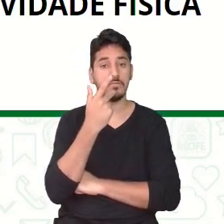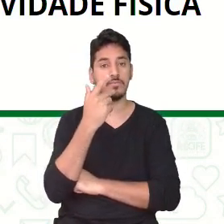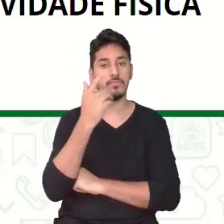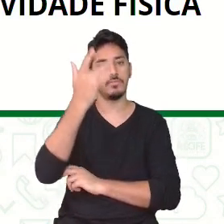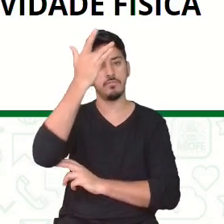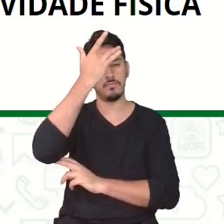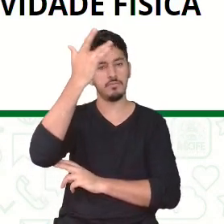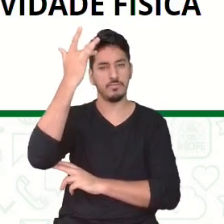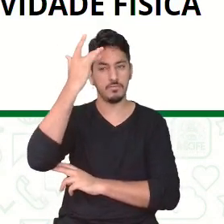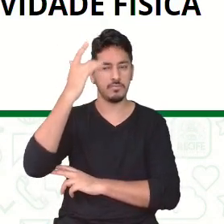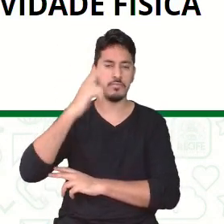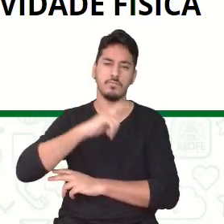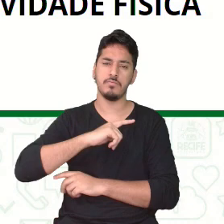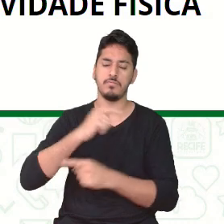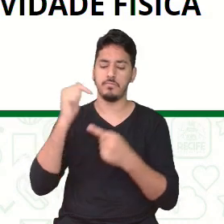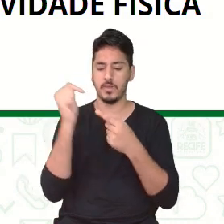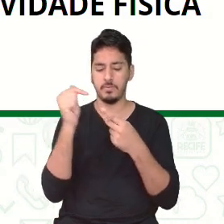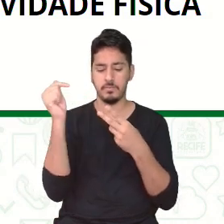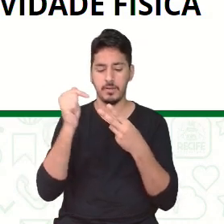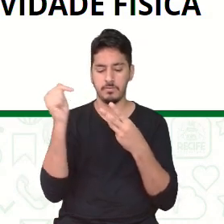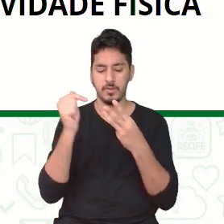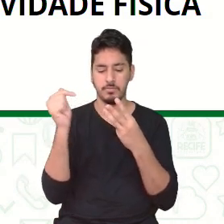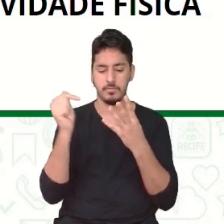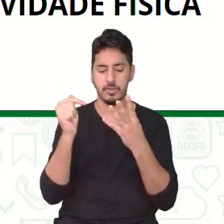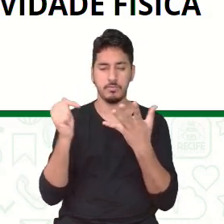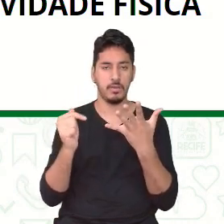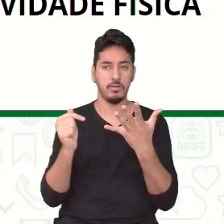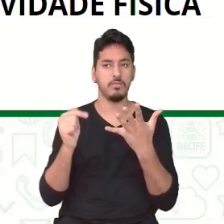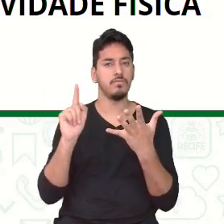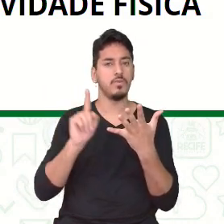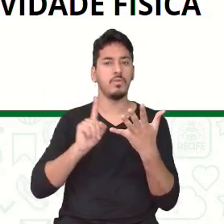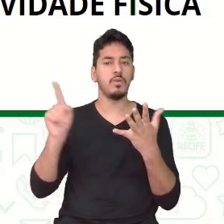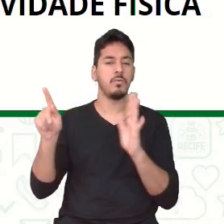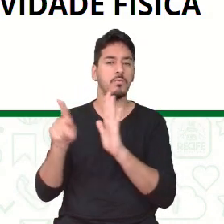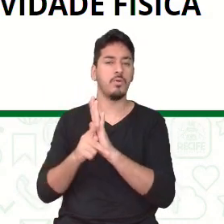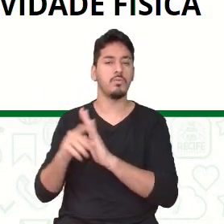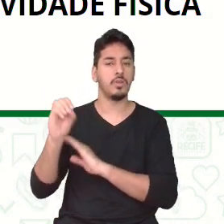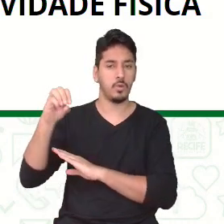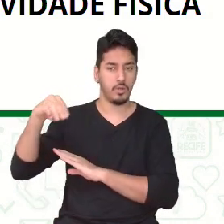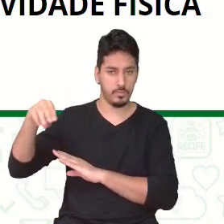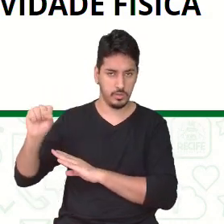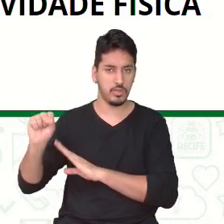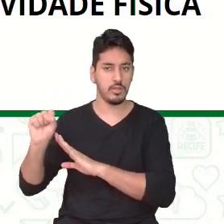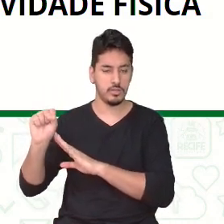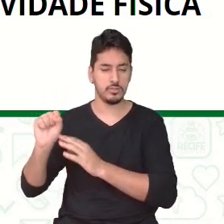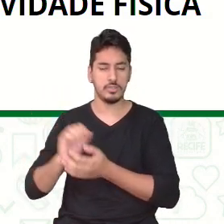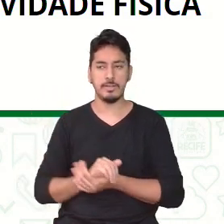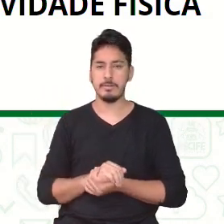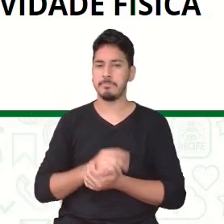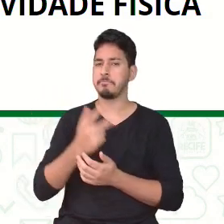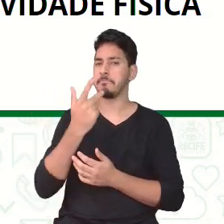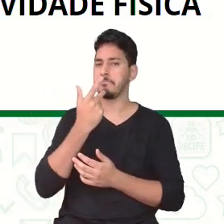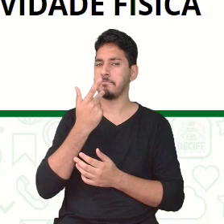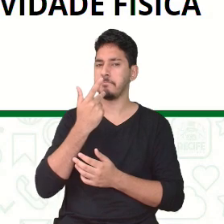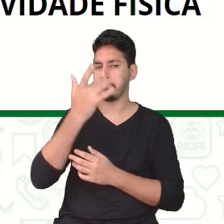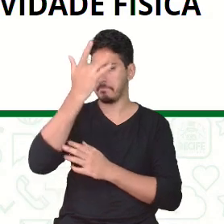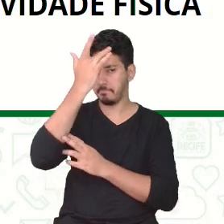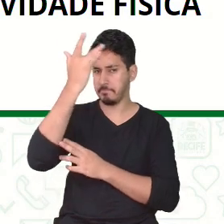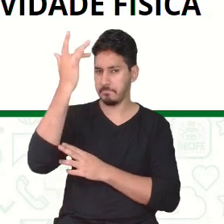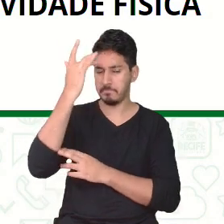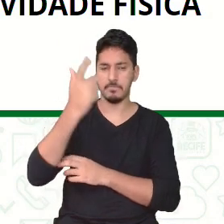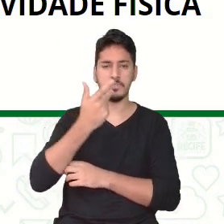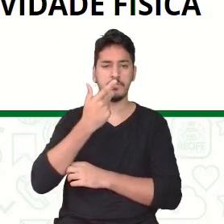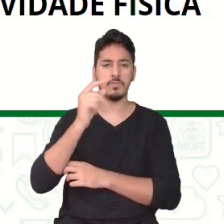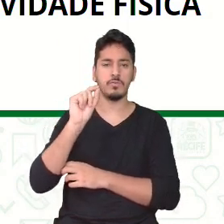gente, é falar de muitos pontos. Esses pontos foram levantados pela Organização Mundial da Saúde. Então, falar de saúde mental é